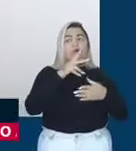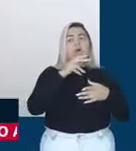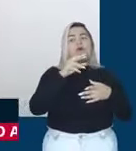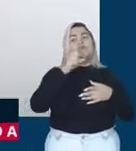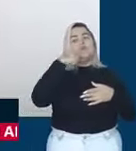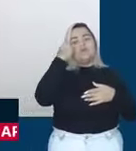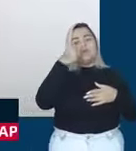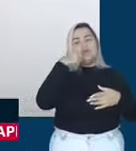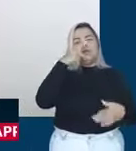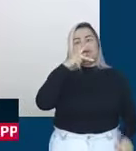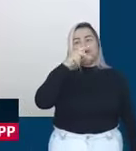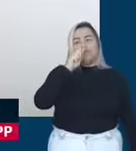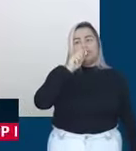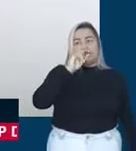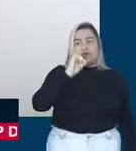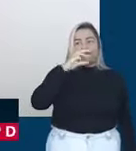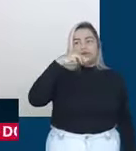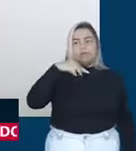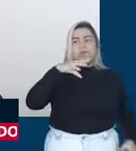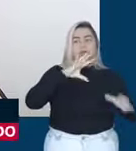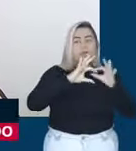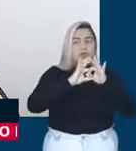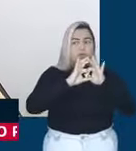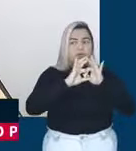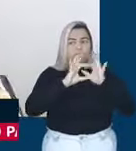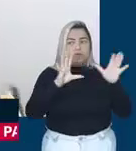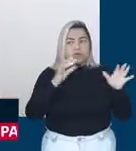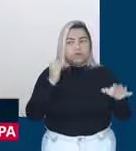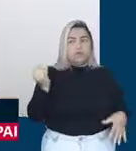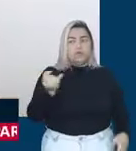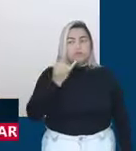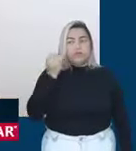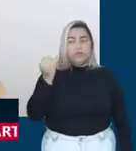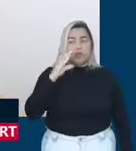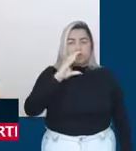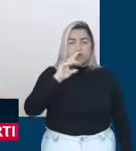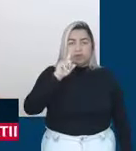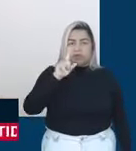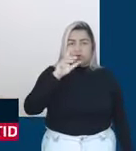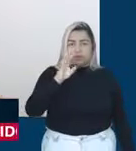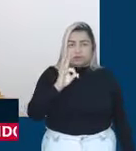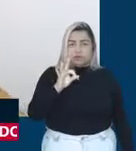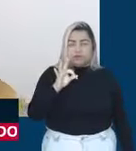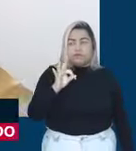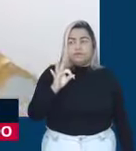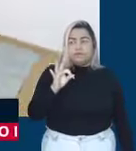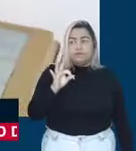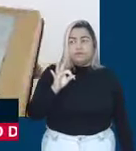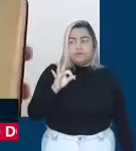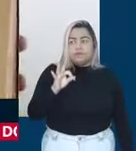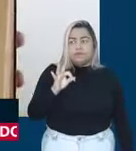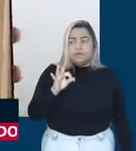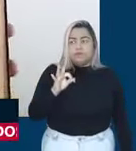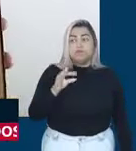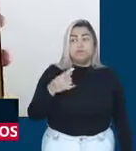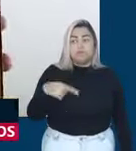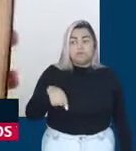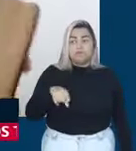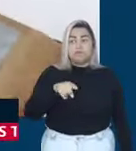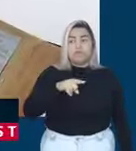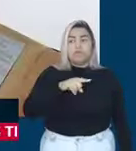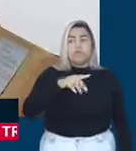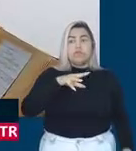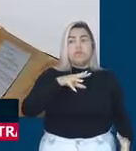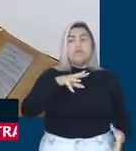aqui, se você permitir, para dizer da importância que eu dou para a CLT, que é o coração do